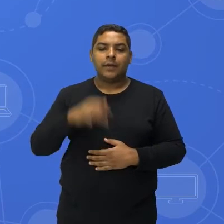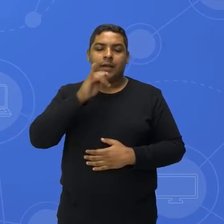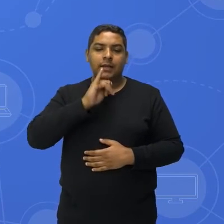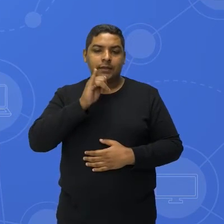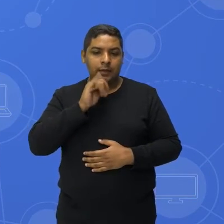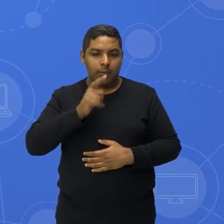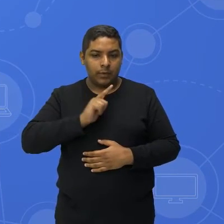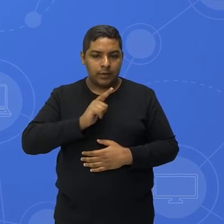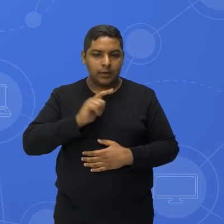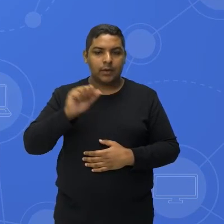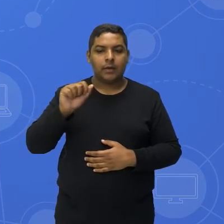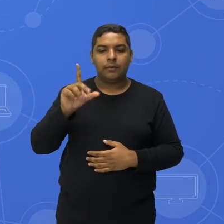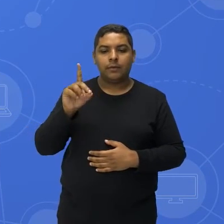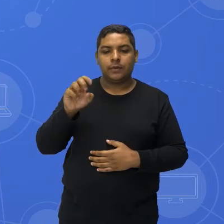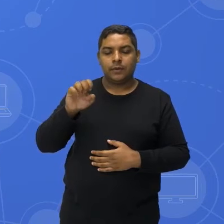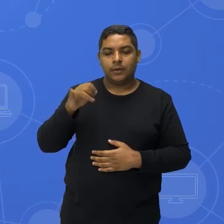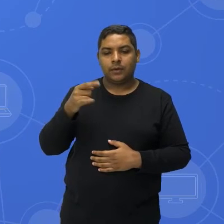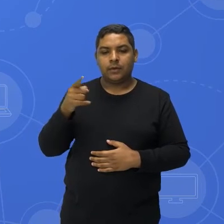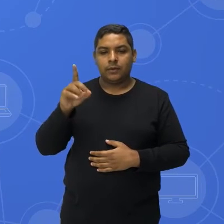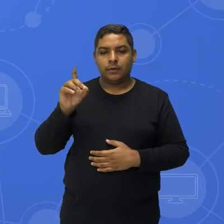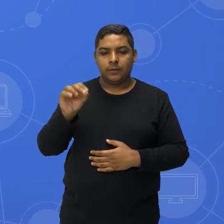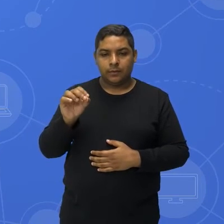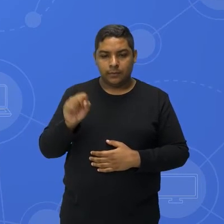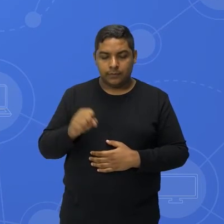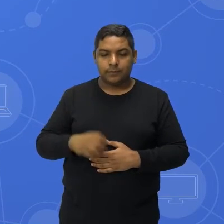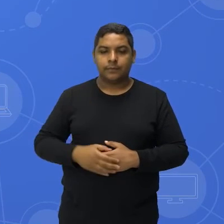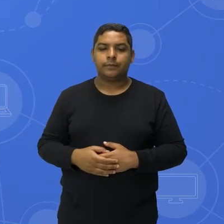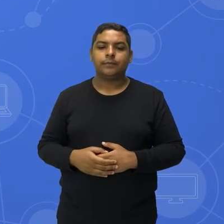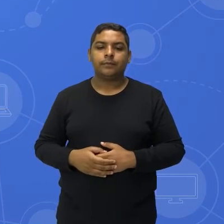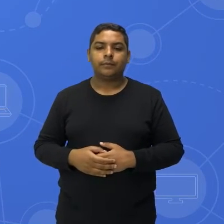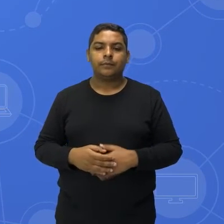dos aldeídos, que é quando a gente tem duas